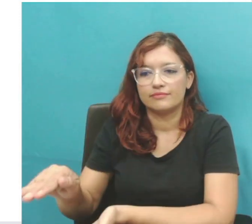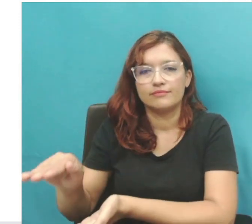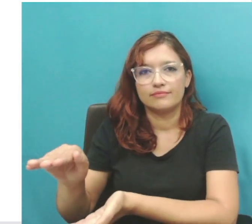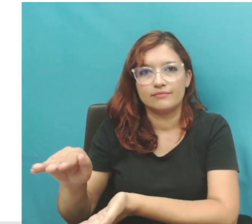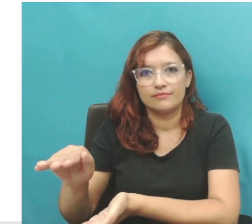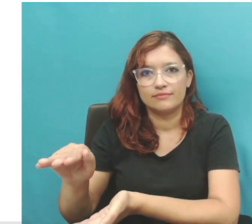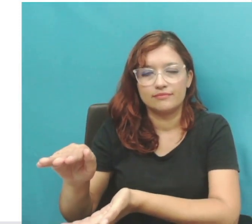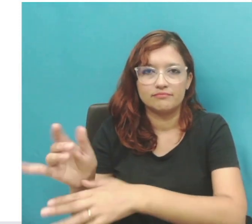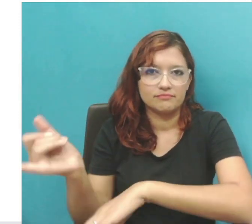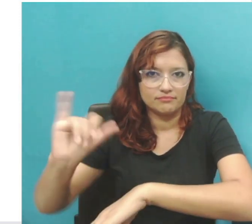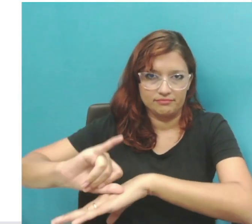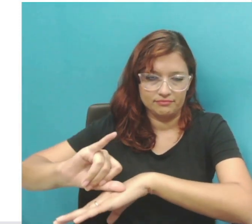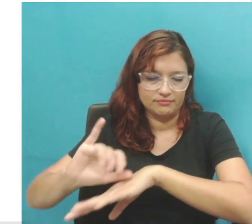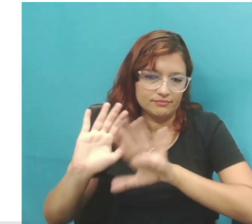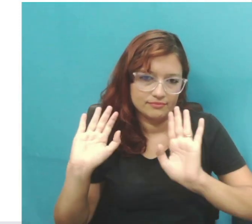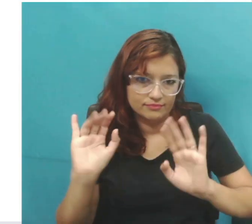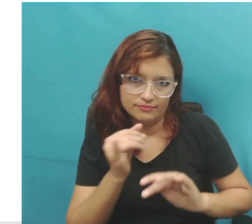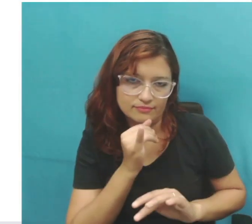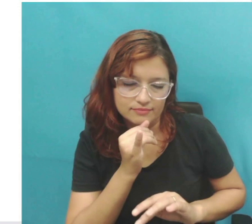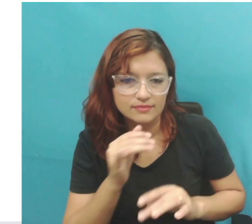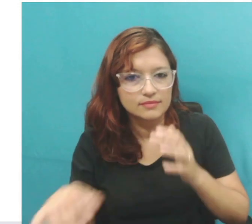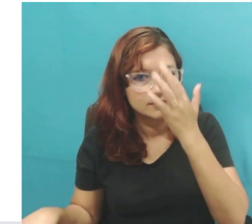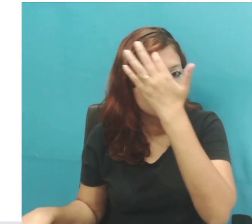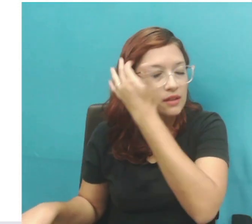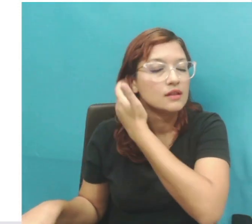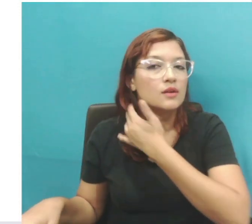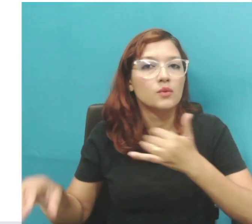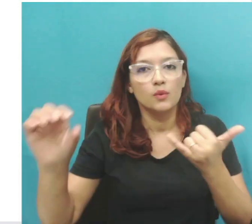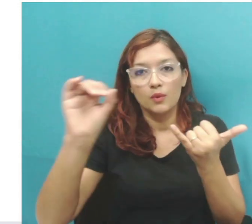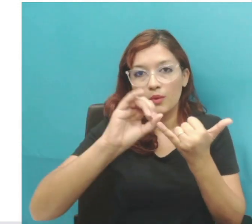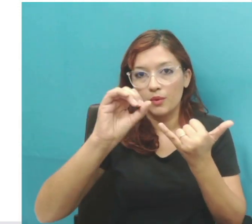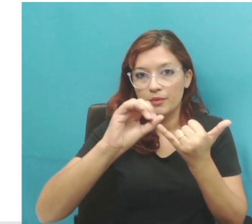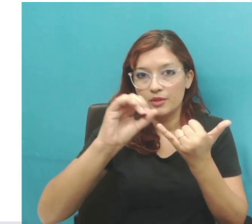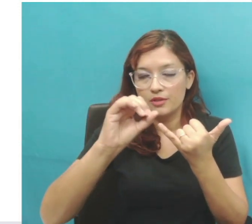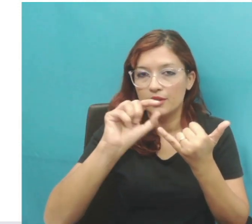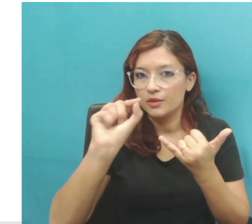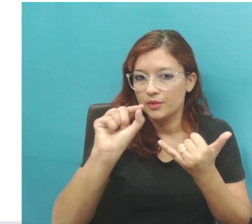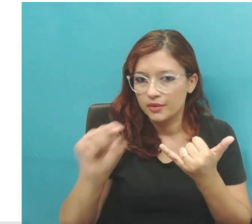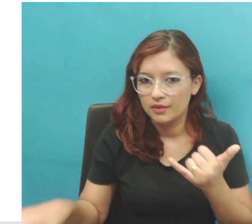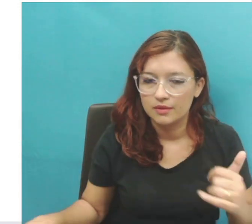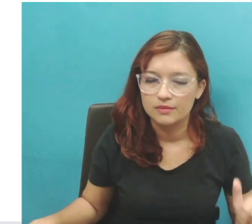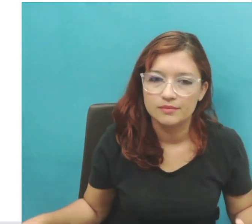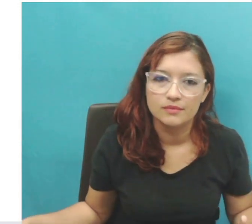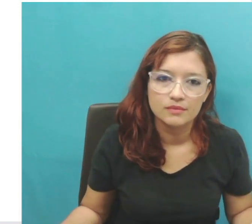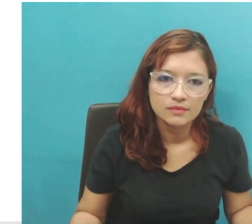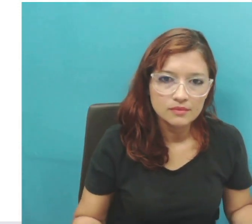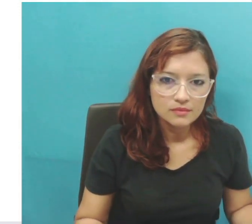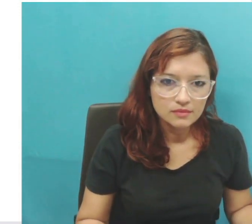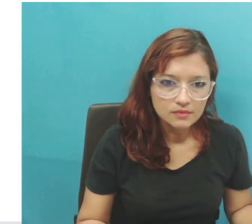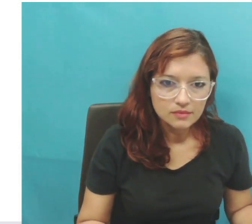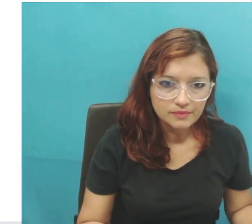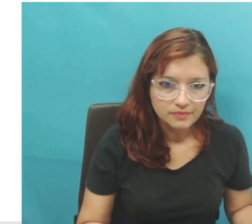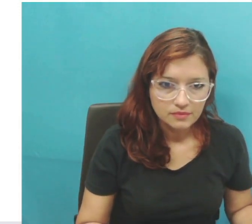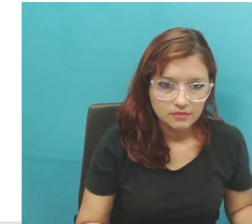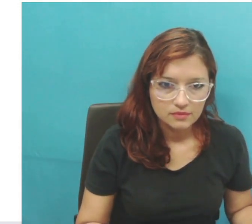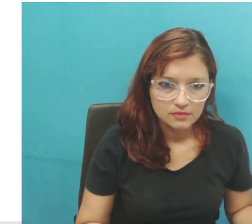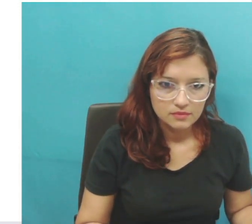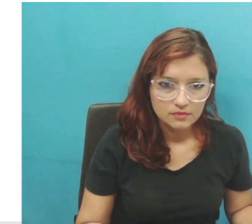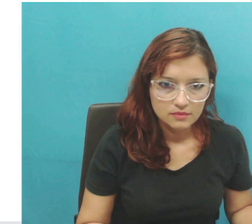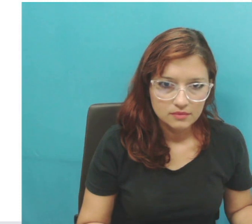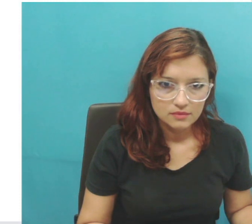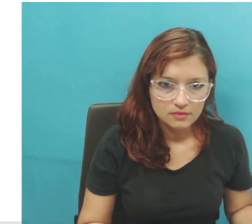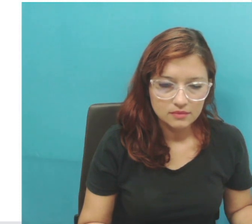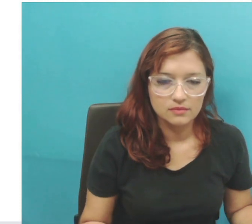Significa pegar alguma coisa e colocar em algum lugar. Um exemplo. O objeto.